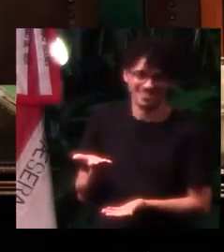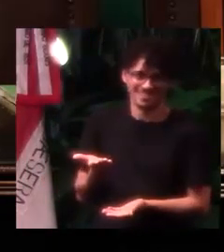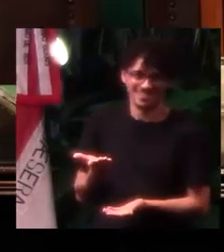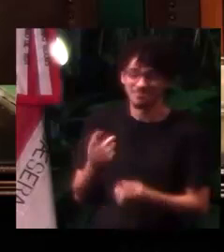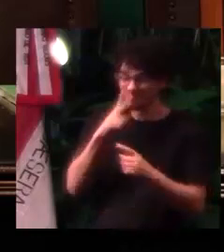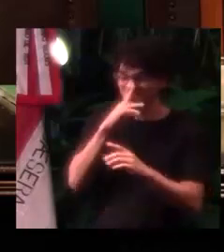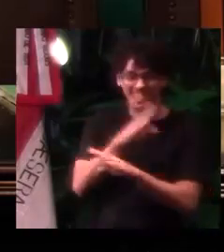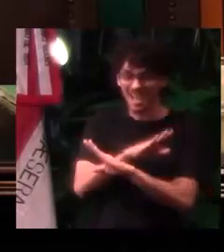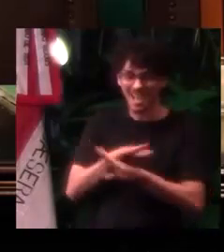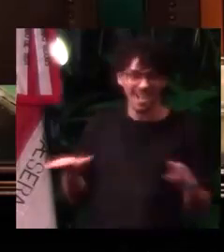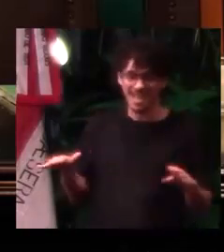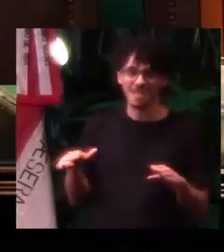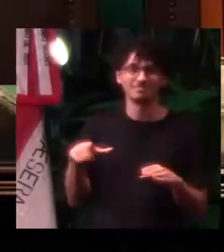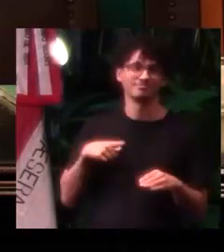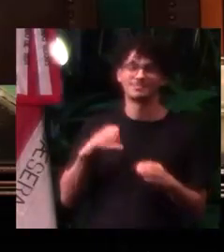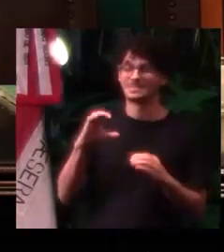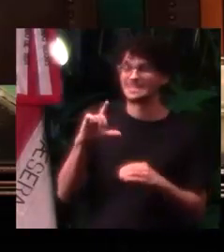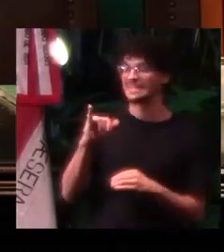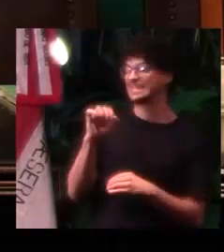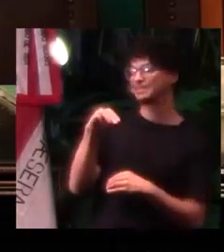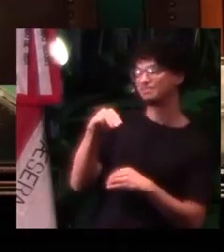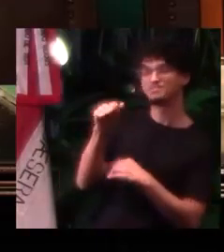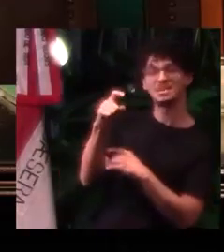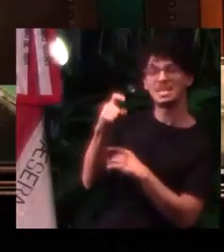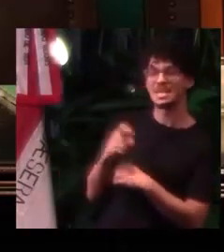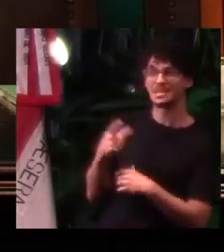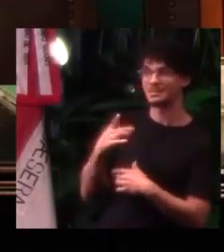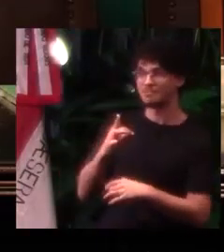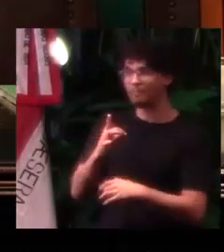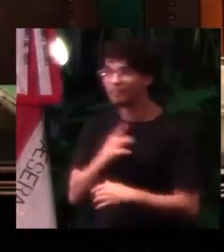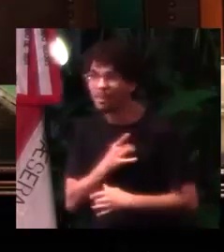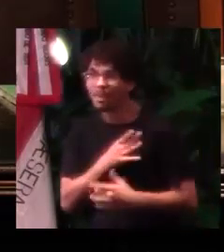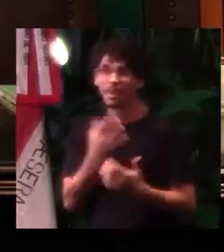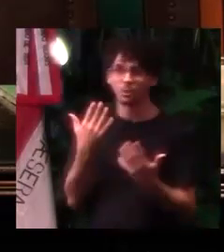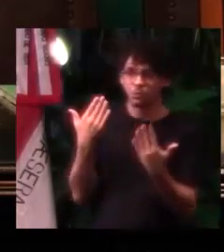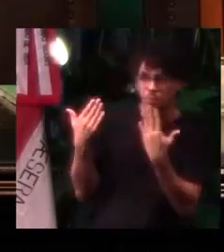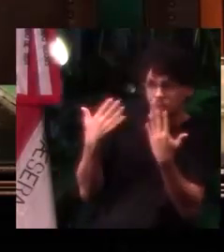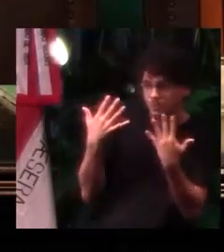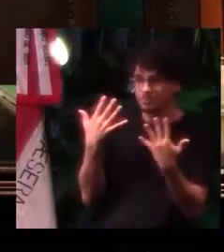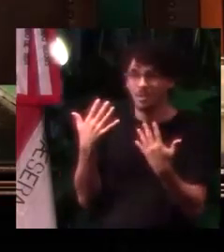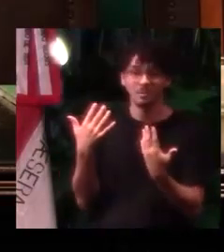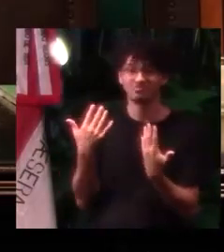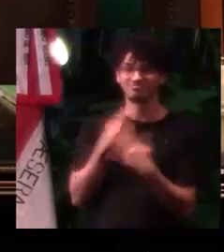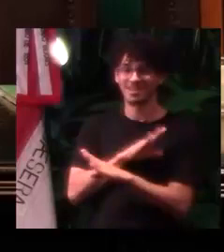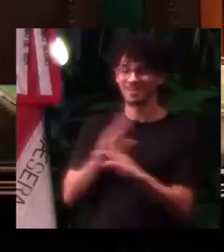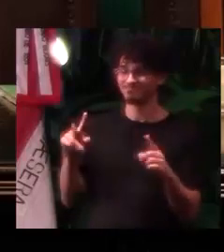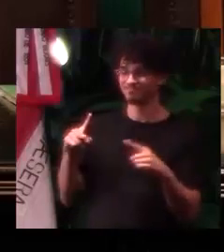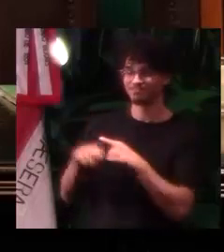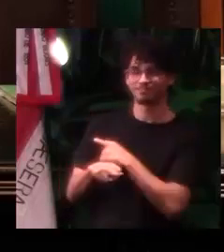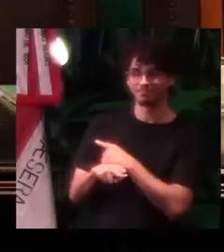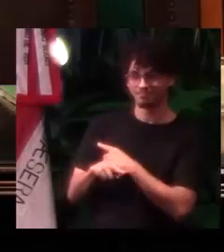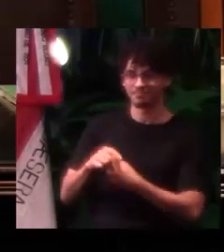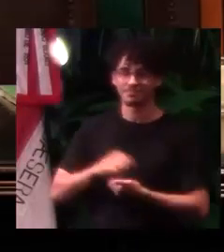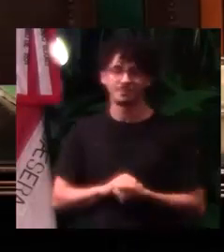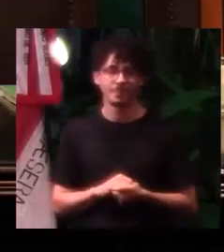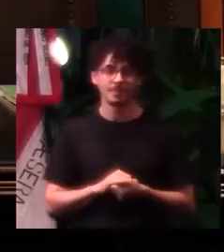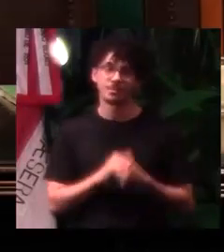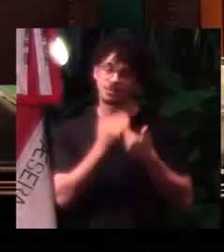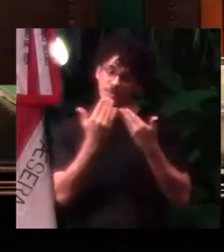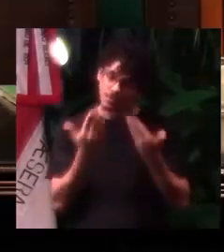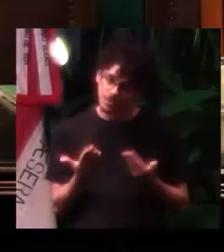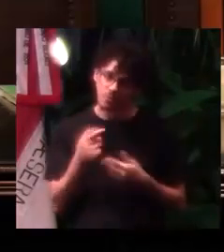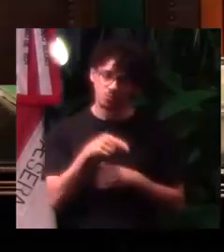mata completamente o clímax do medo, do suspense que aquela cena gere. Né? E isso